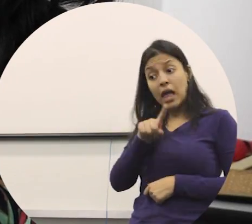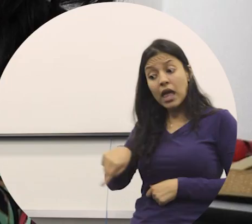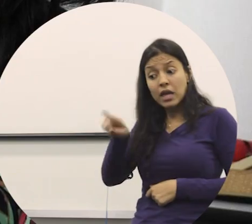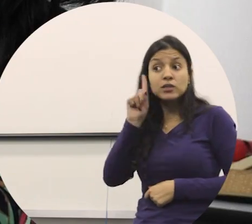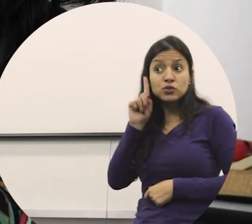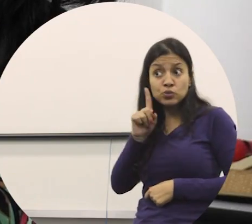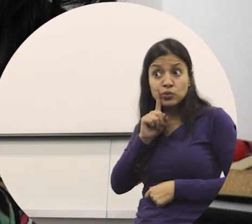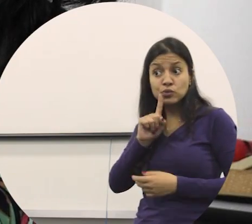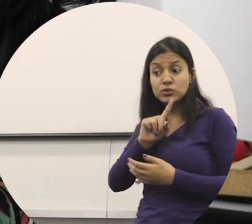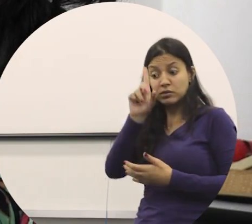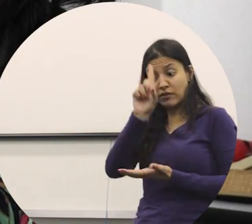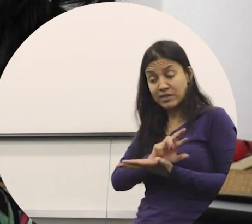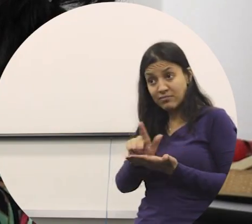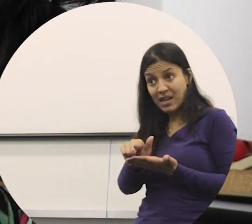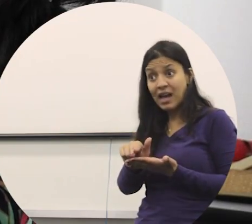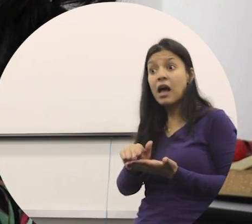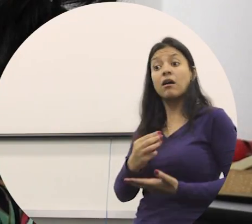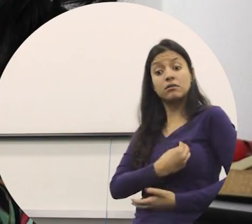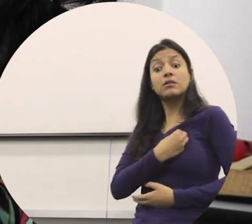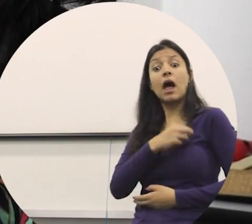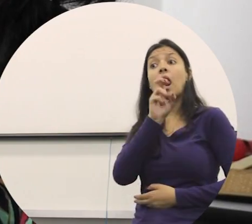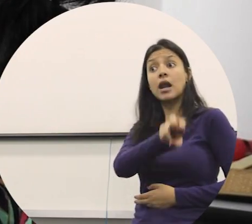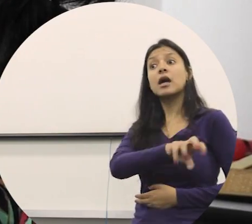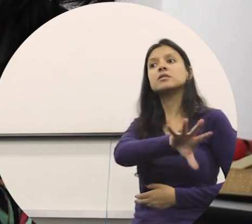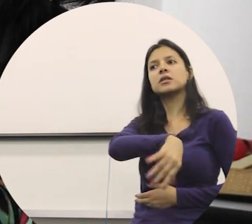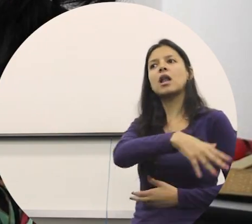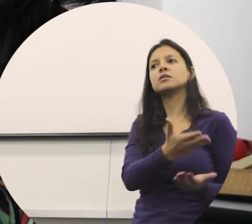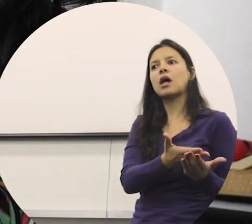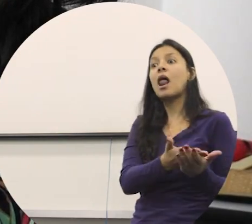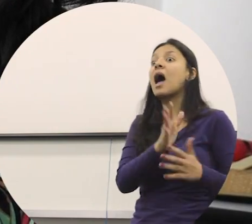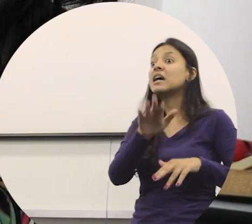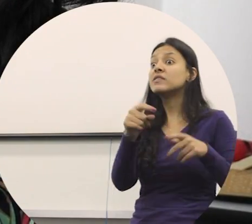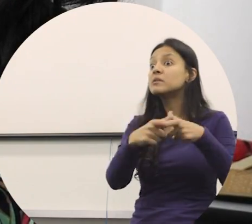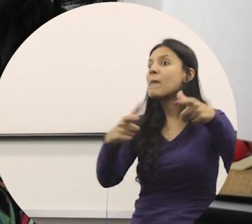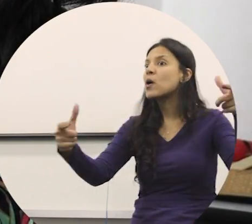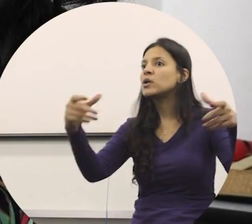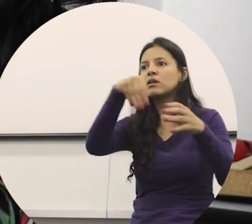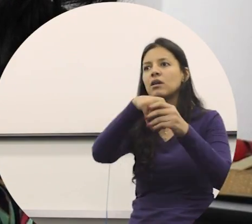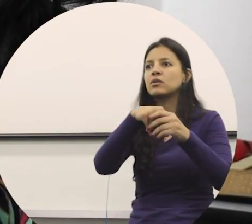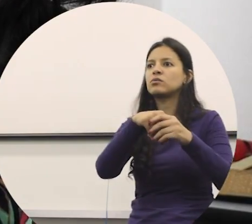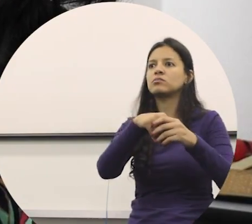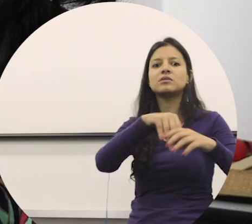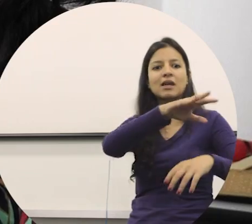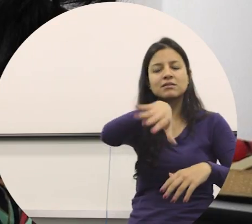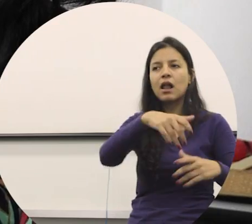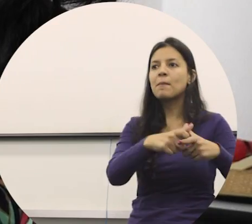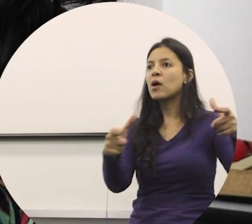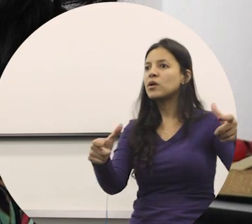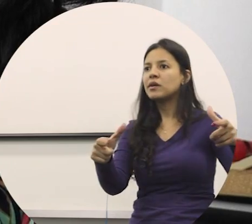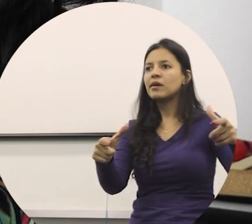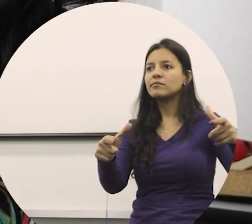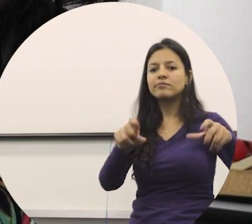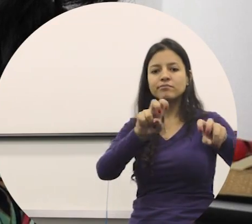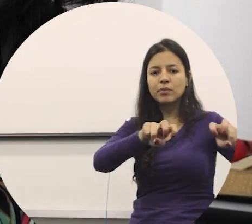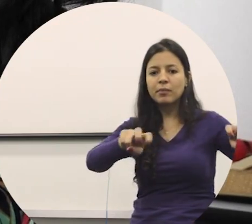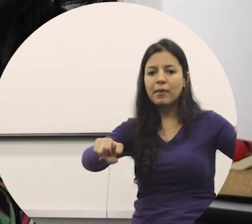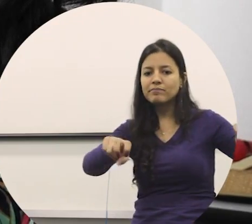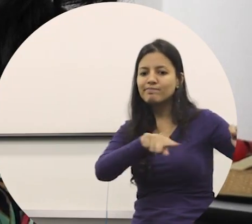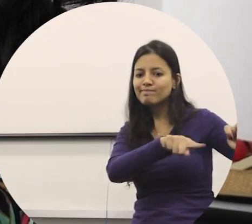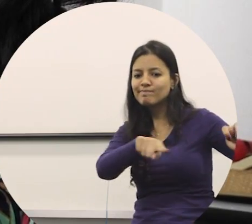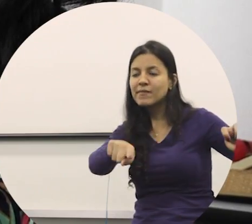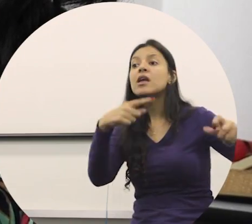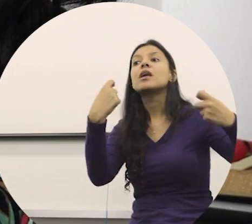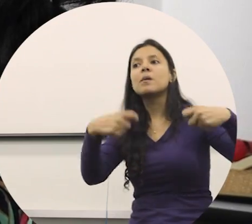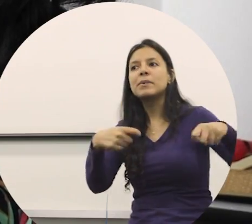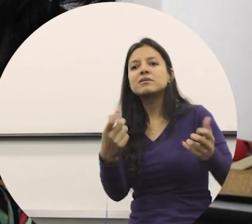aí, né? E isso muitas vezes eles são maioria em sala de aula. E a gente tem que lidar com essas questões e a